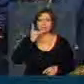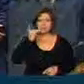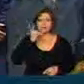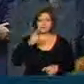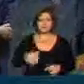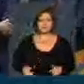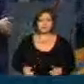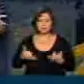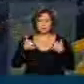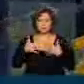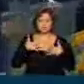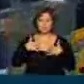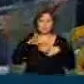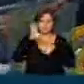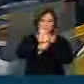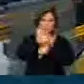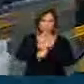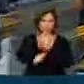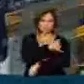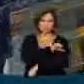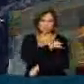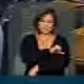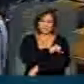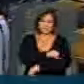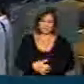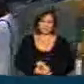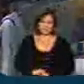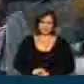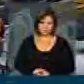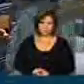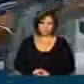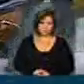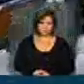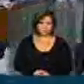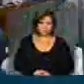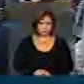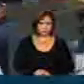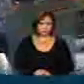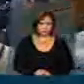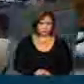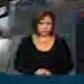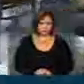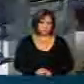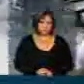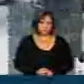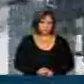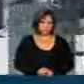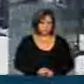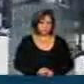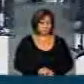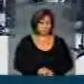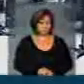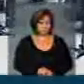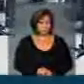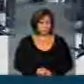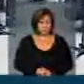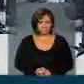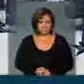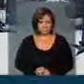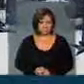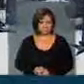honrará também o meu estado do Rio de Janeiro. Chega para cá, fica ao lado dele. Vamos tudo prosseguir. Bem. Eu estou aqui ao lado